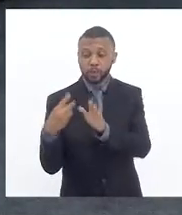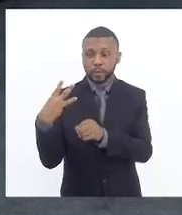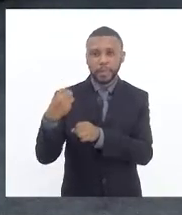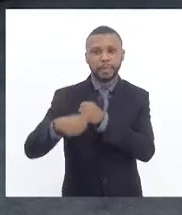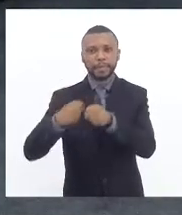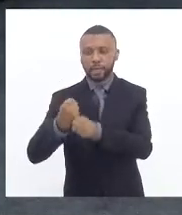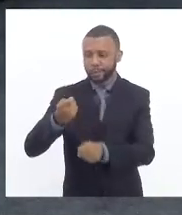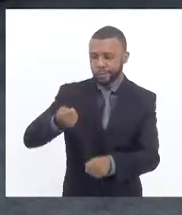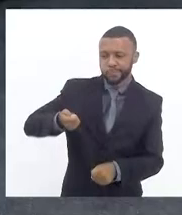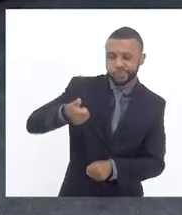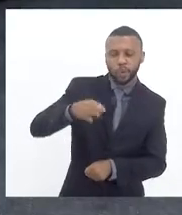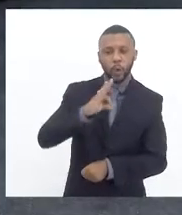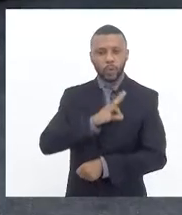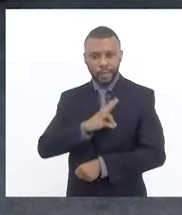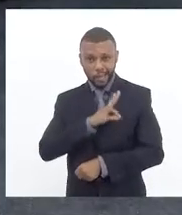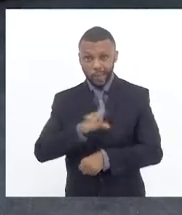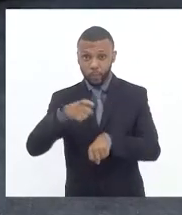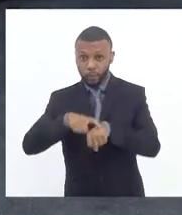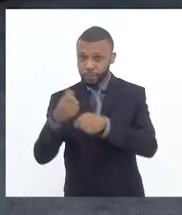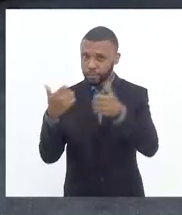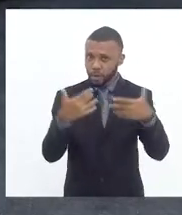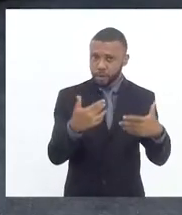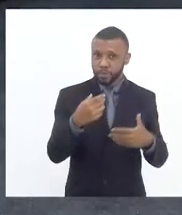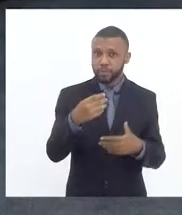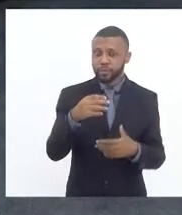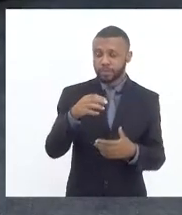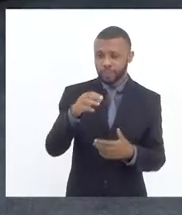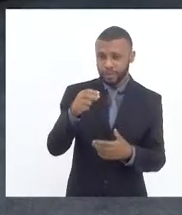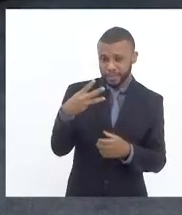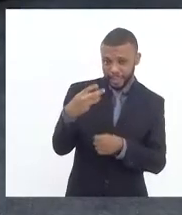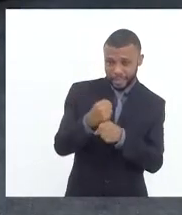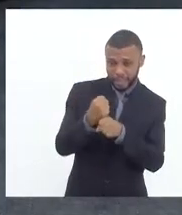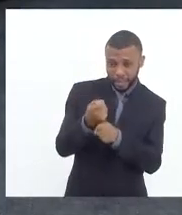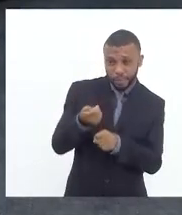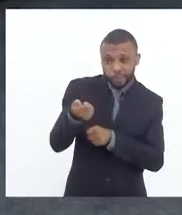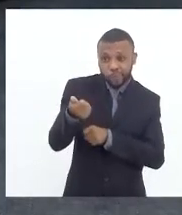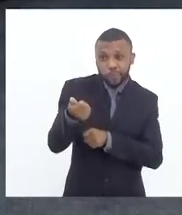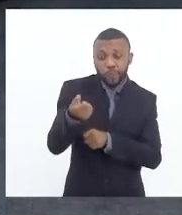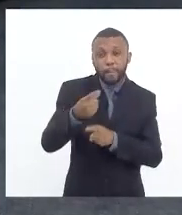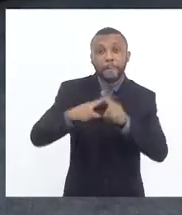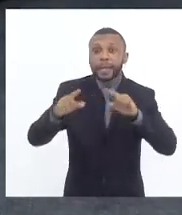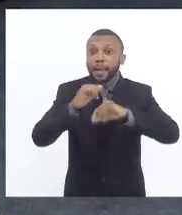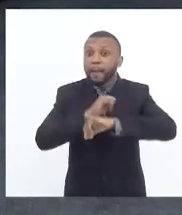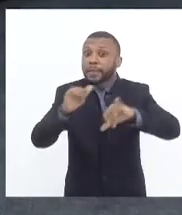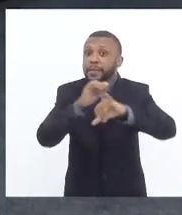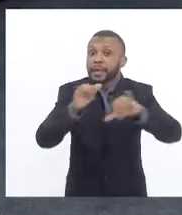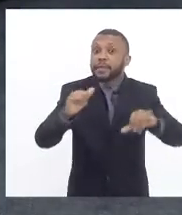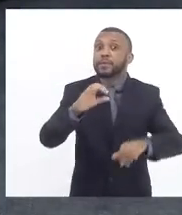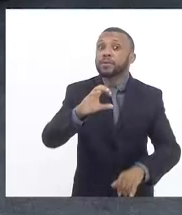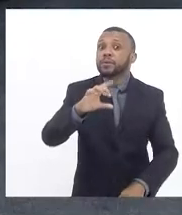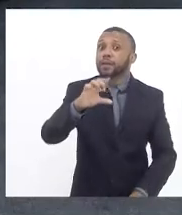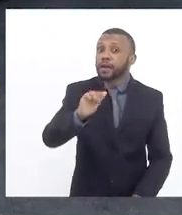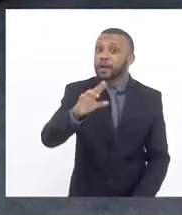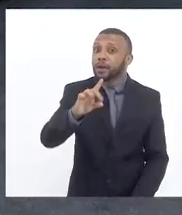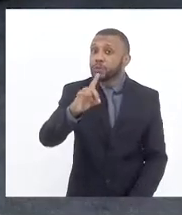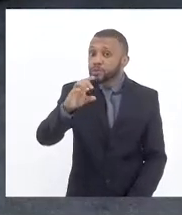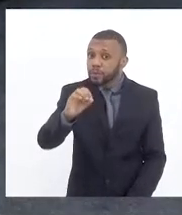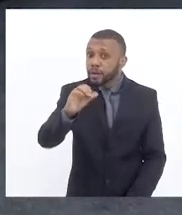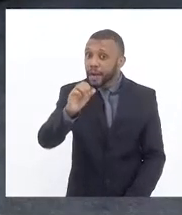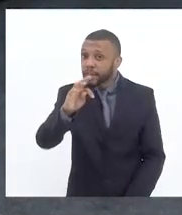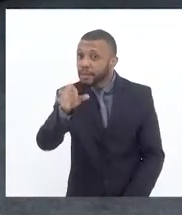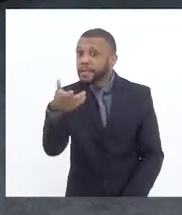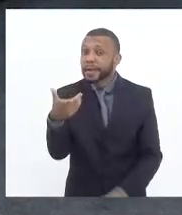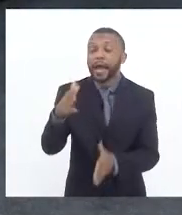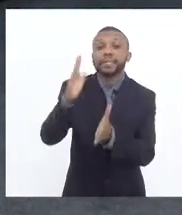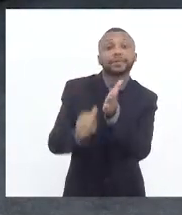achei que o senhor na hora que falou dele falou pouco de cabeça baixa enfim a mensagem é do Cláudio Castro aí tá querendo tirar o triénio desculpa